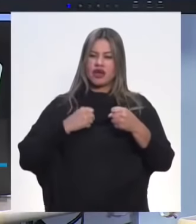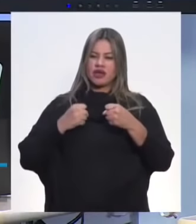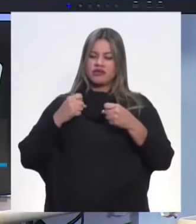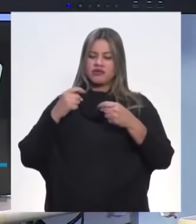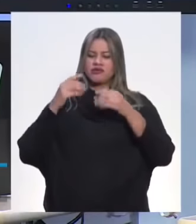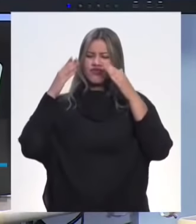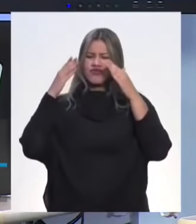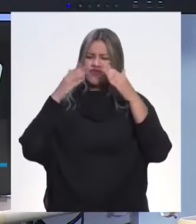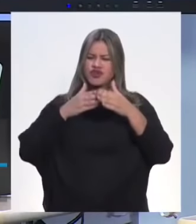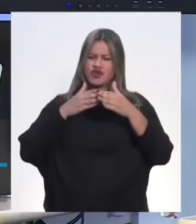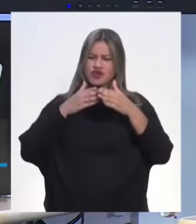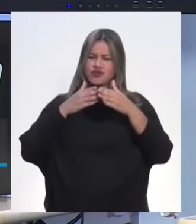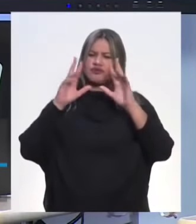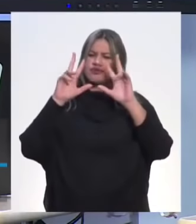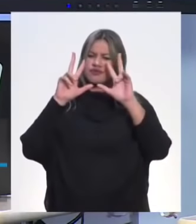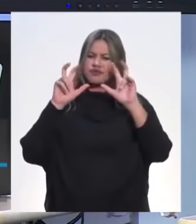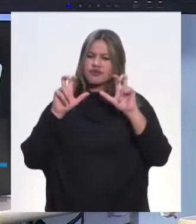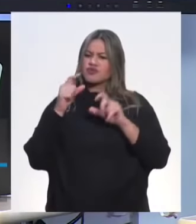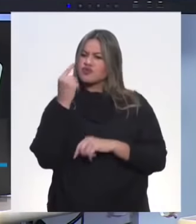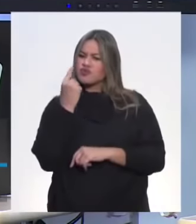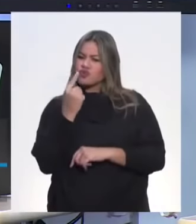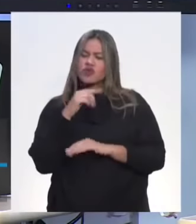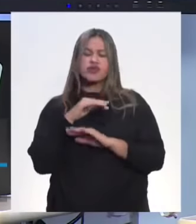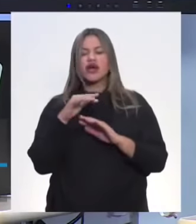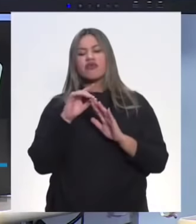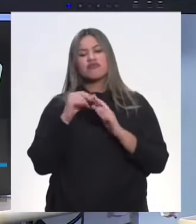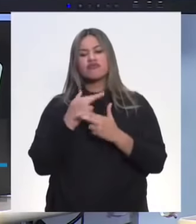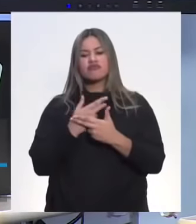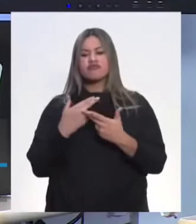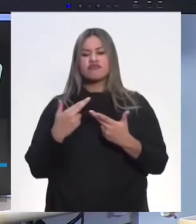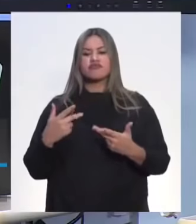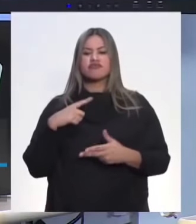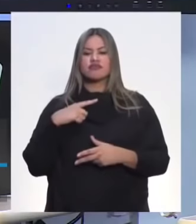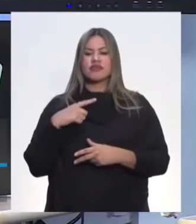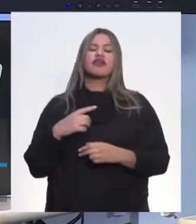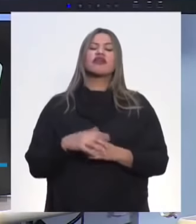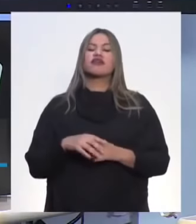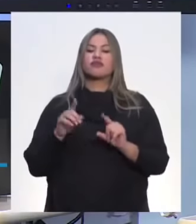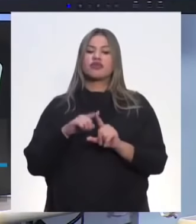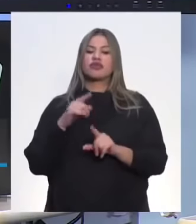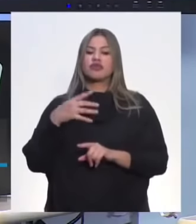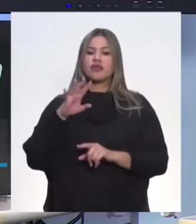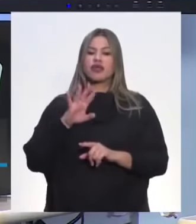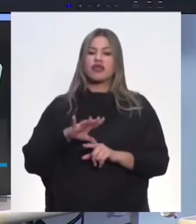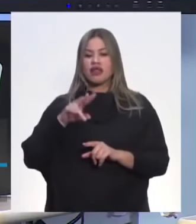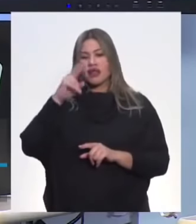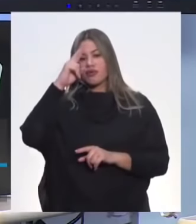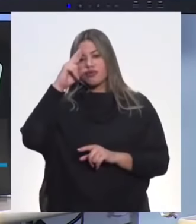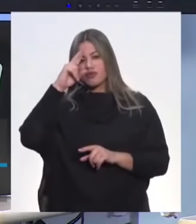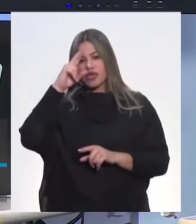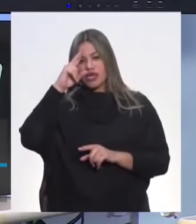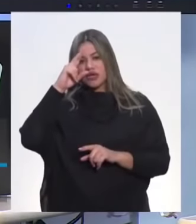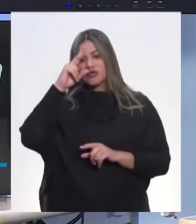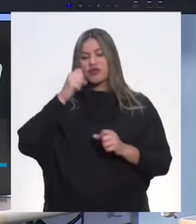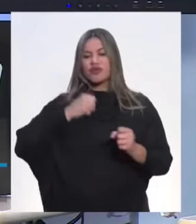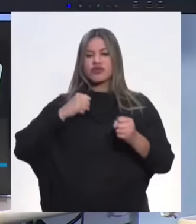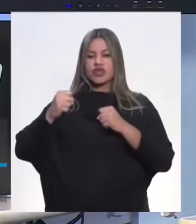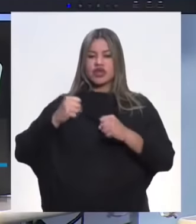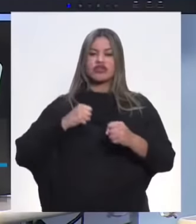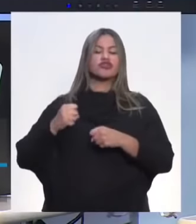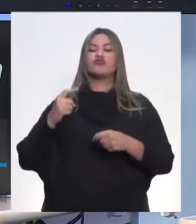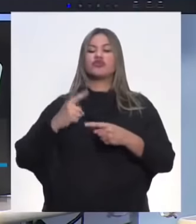aí esse assunto, explora um pouco melhor. Eu até coloquei a tabela relembrando a reportagem, porque eu acho que sim, sempre é necessário retomarmos